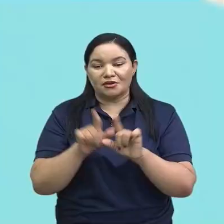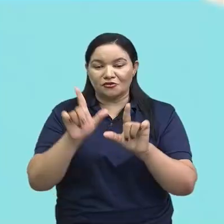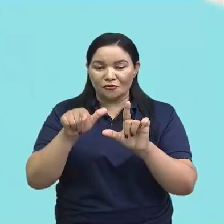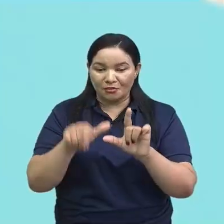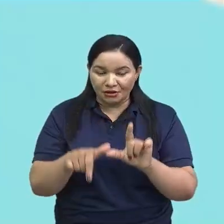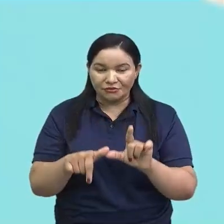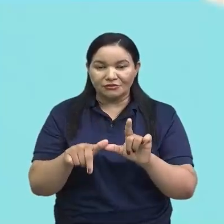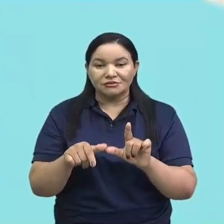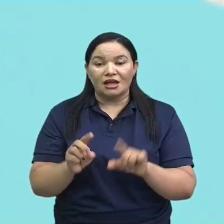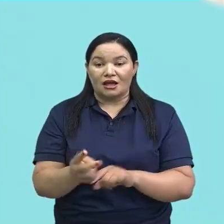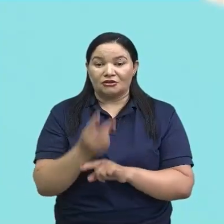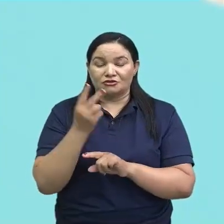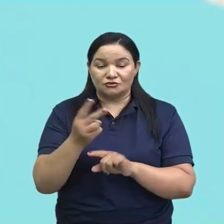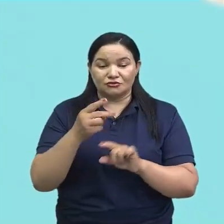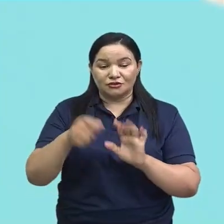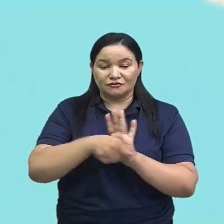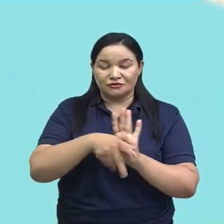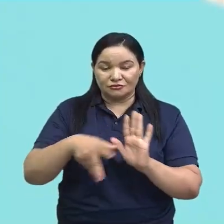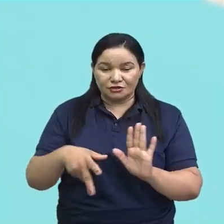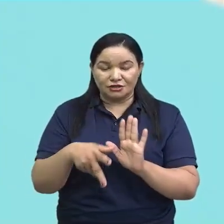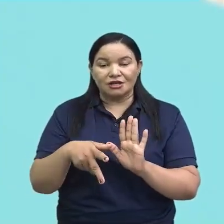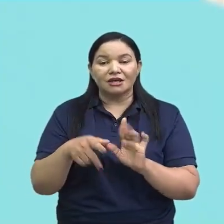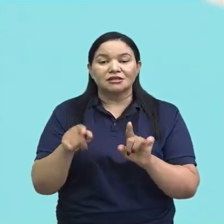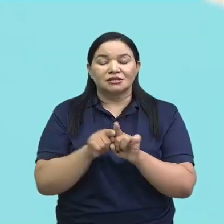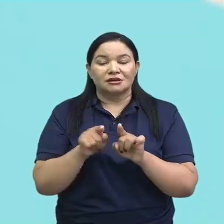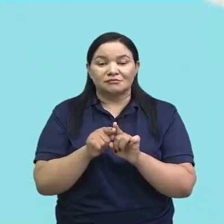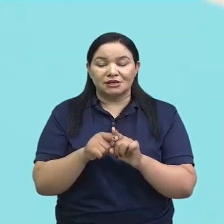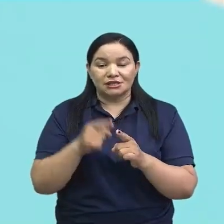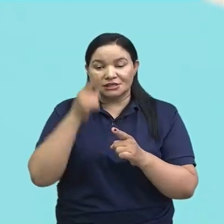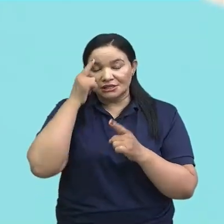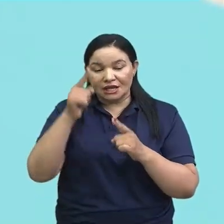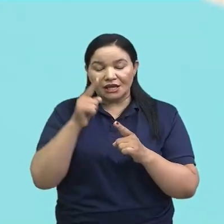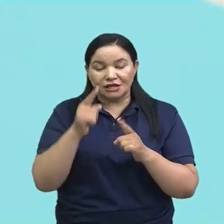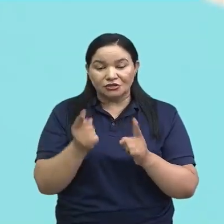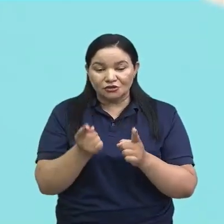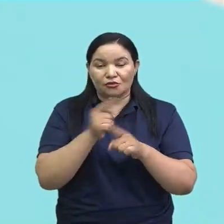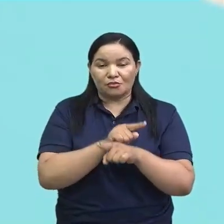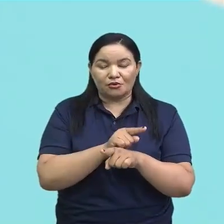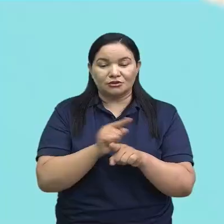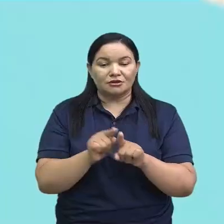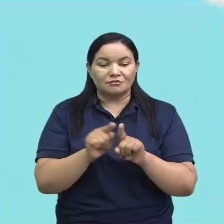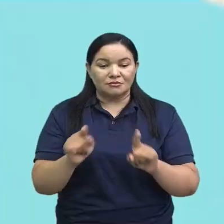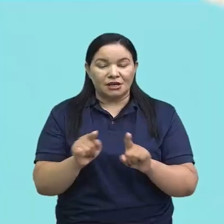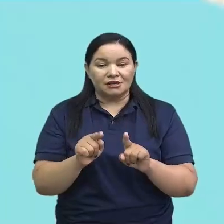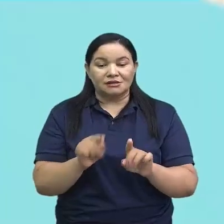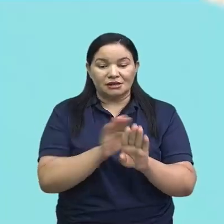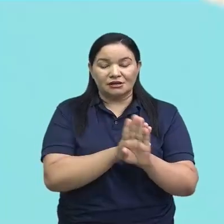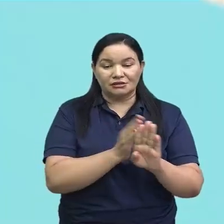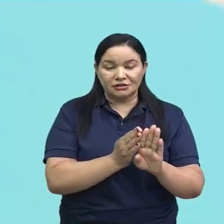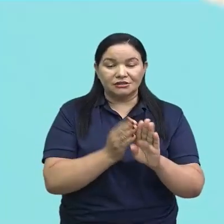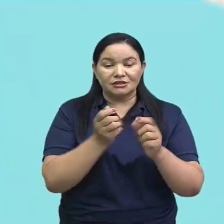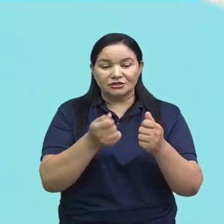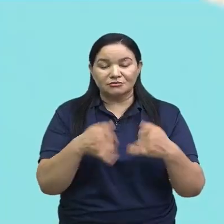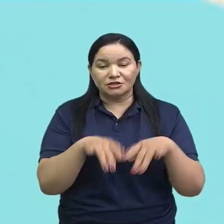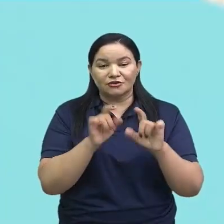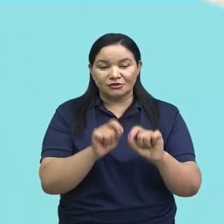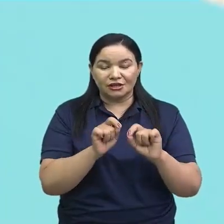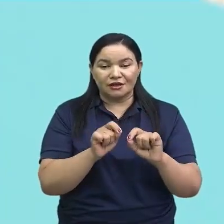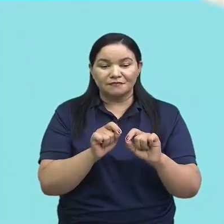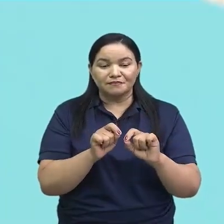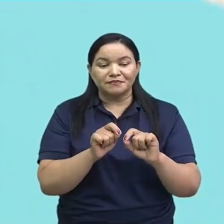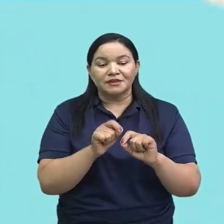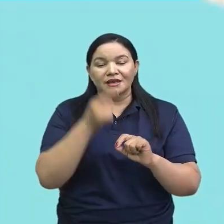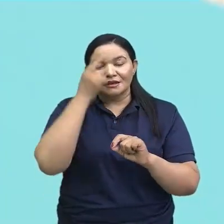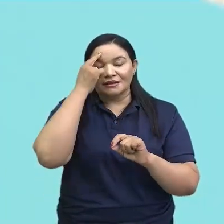que essas duas figuras de linguagem, elas trabalham com ideias opostas. Mas a antítese vai trabalhar